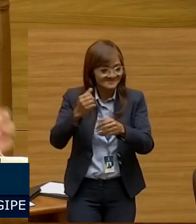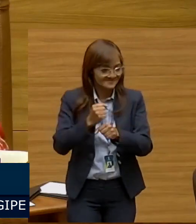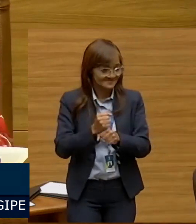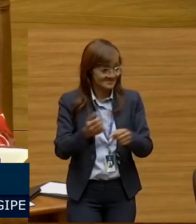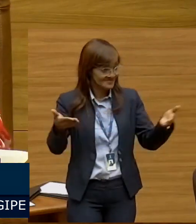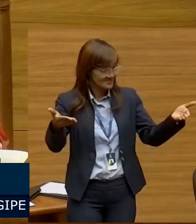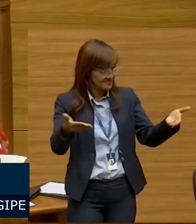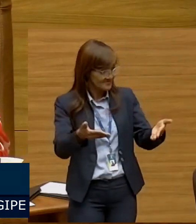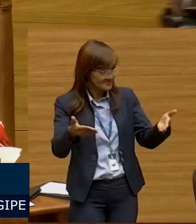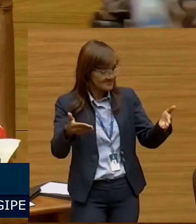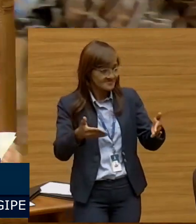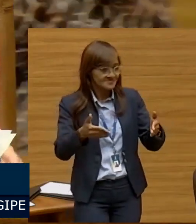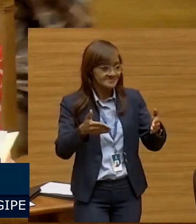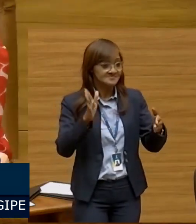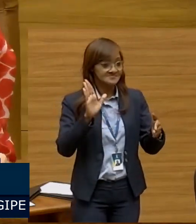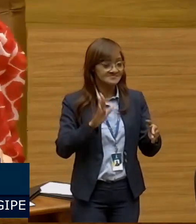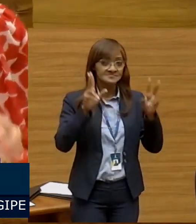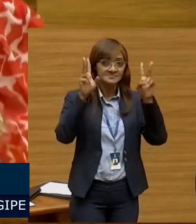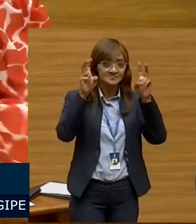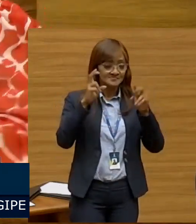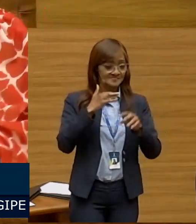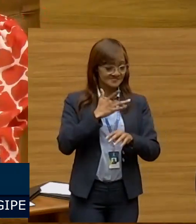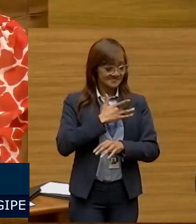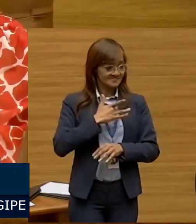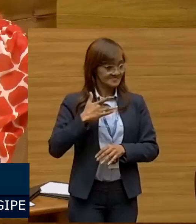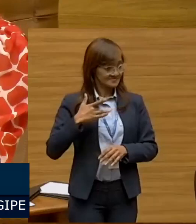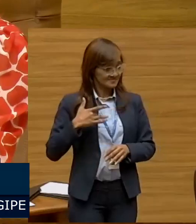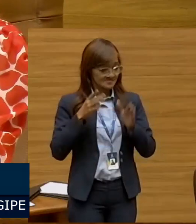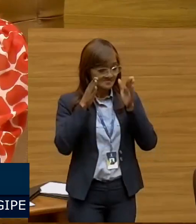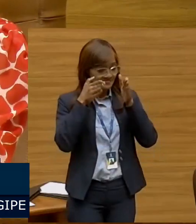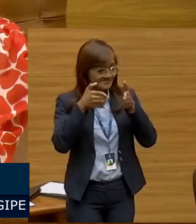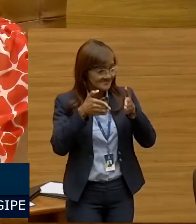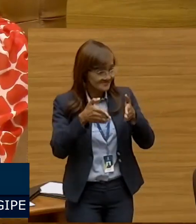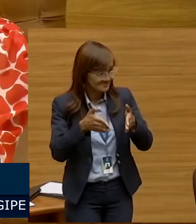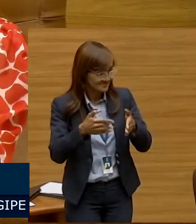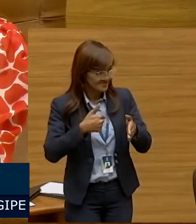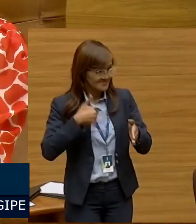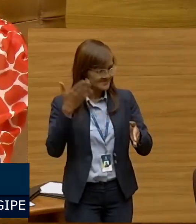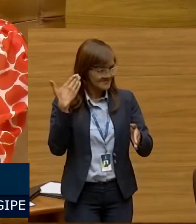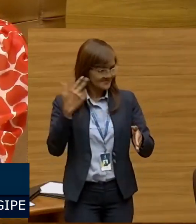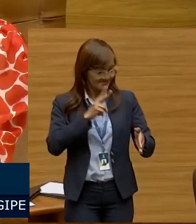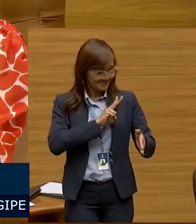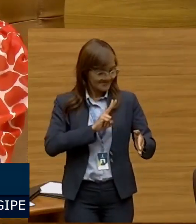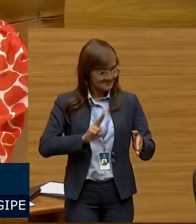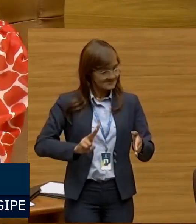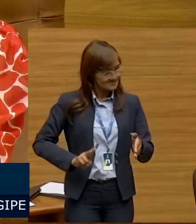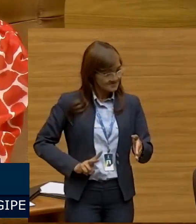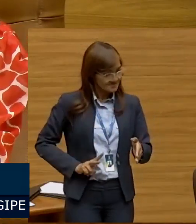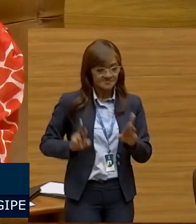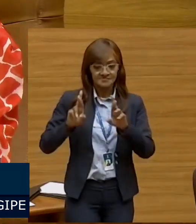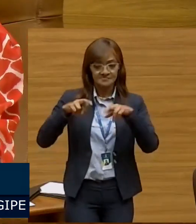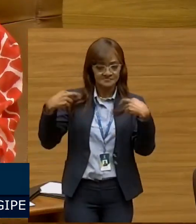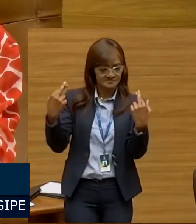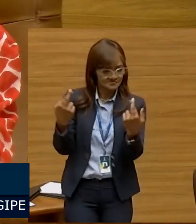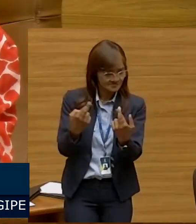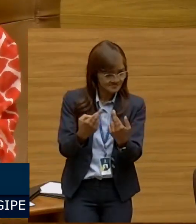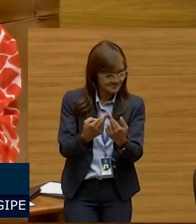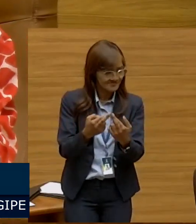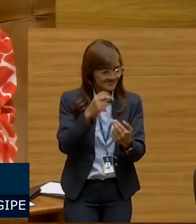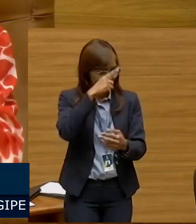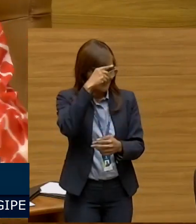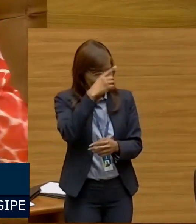a questão, né, do acesso à saúde. Eu mesma, quando estava vereadora, a gente teve uma reunião com o Rafael e